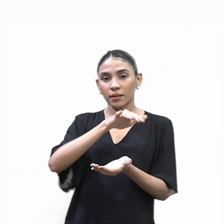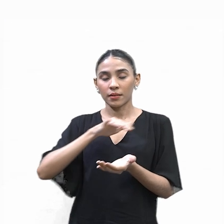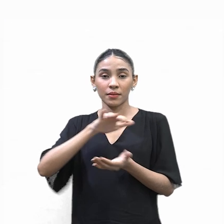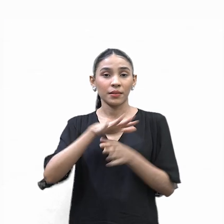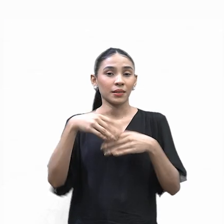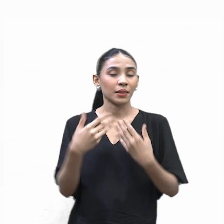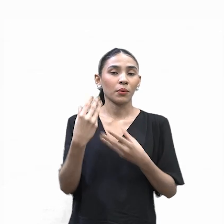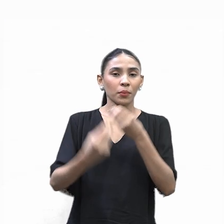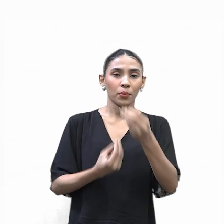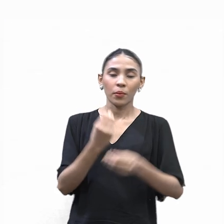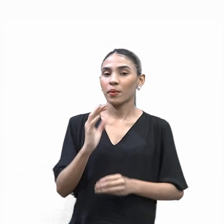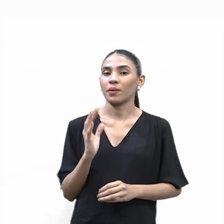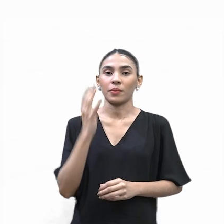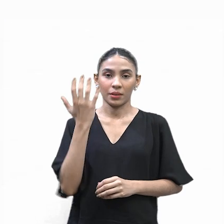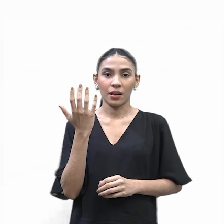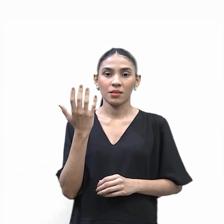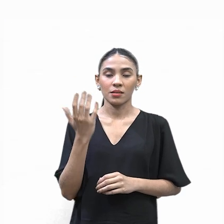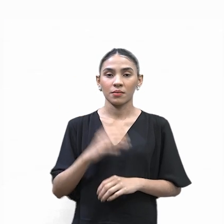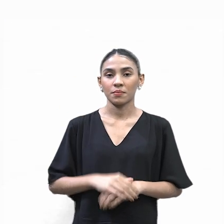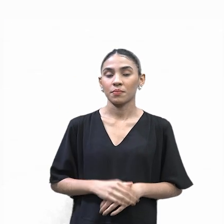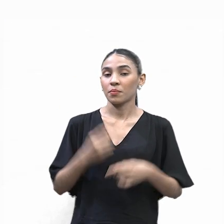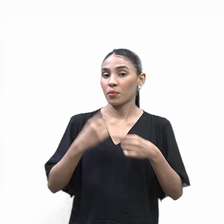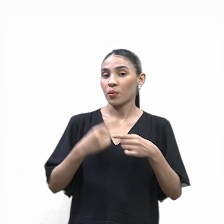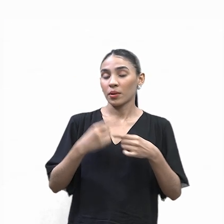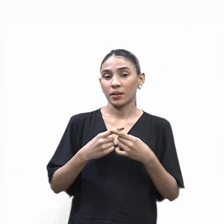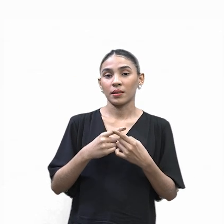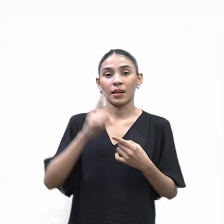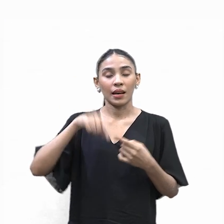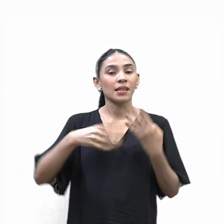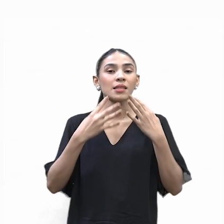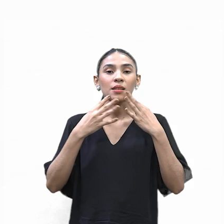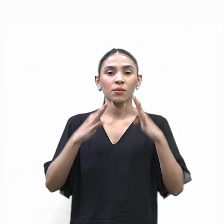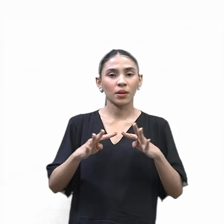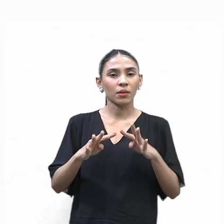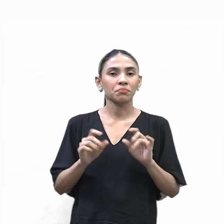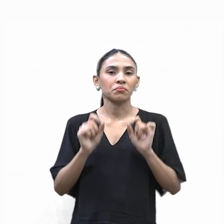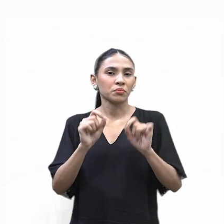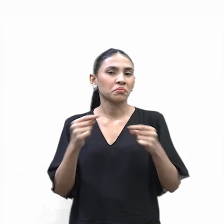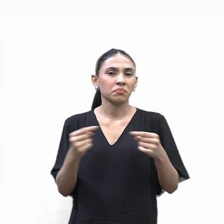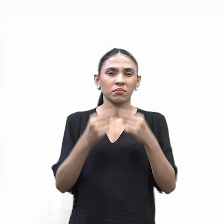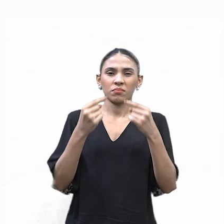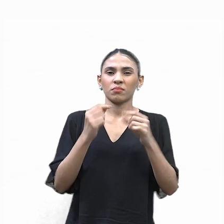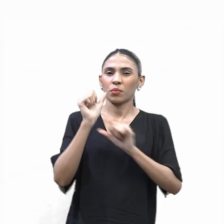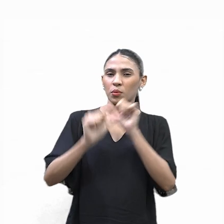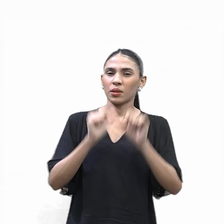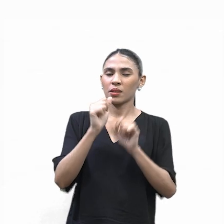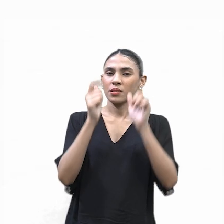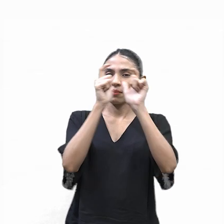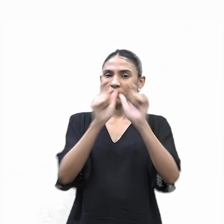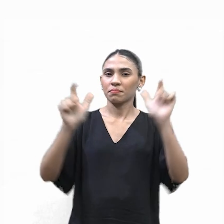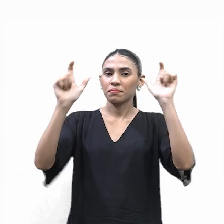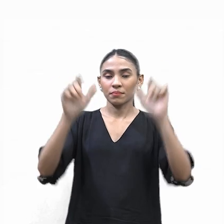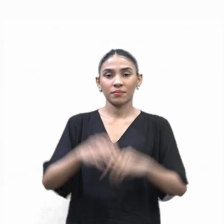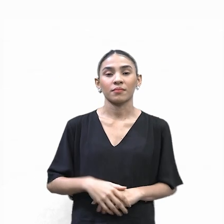ver, né, como é que funciona então, já que esse efeito estufa ele é natural, o que tem a ver com as mudanças climáticas, né?